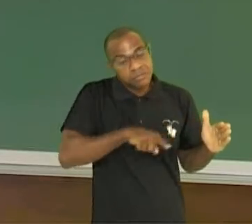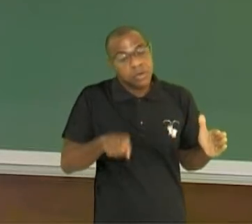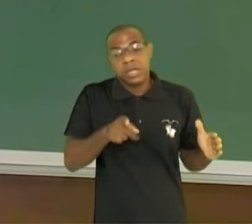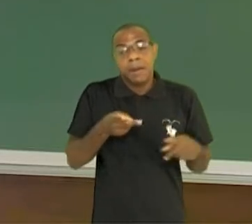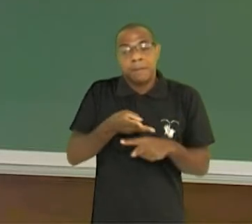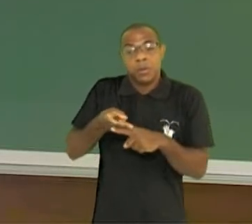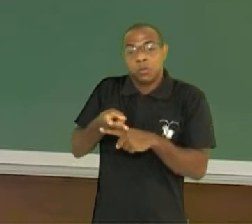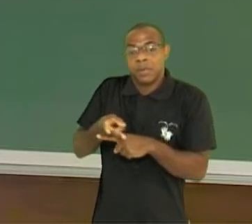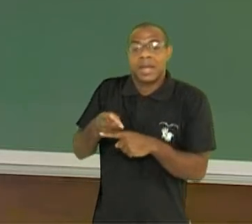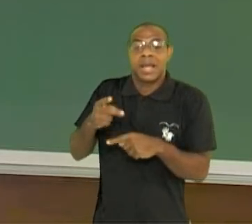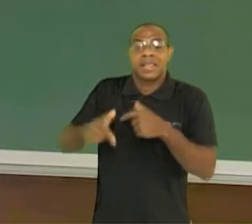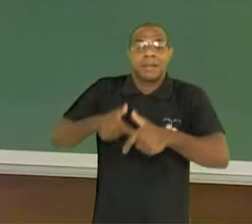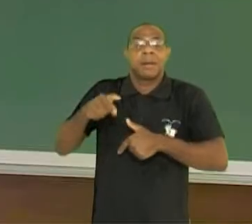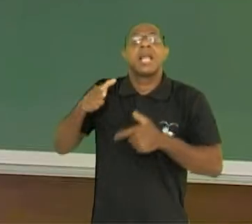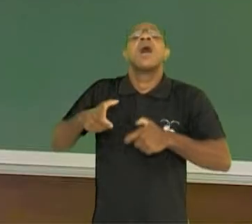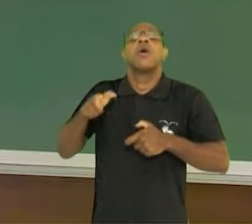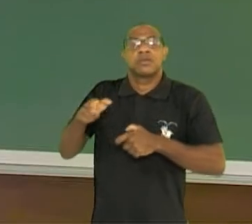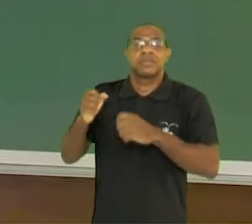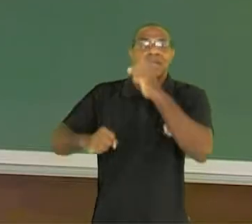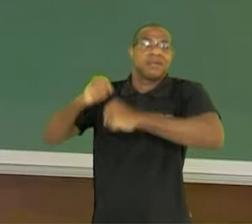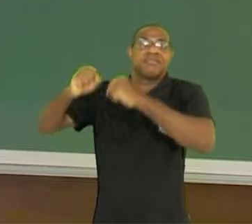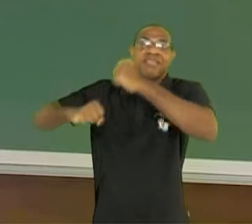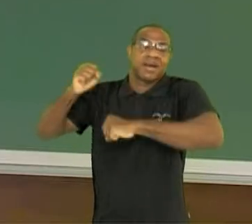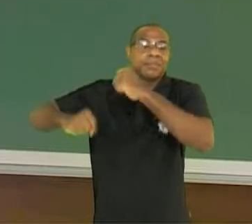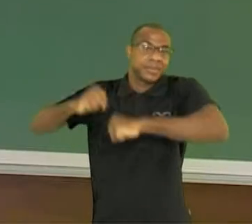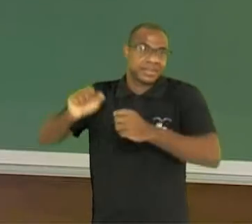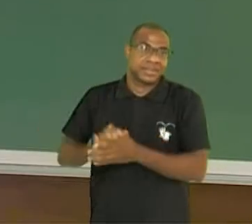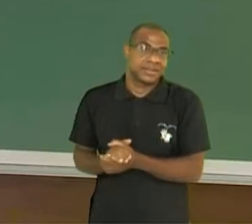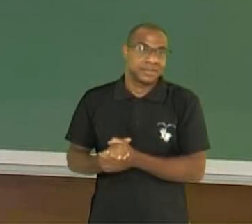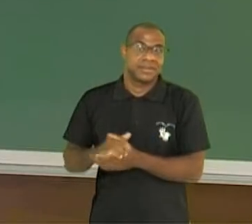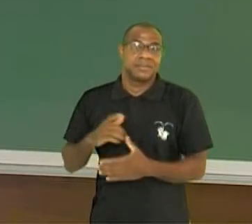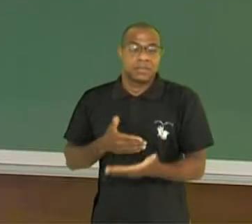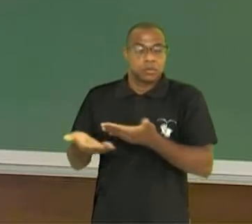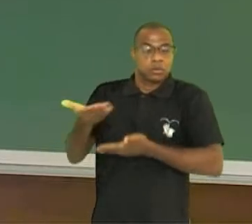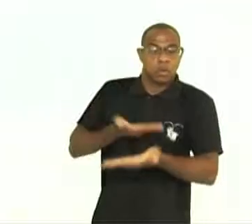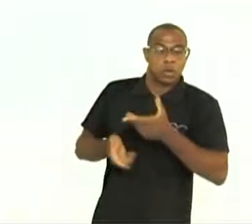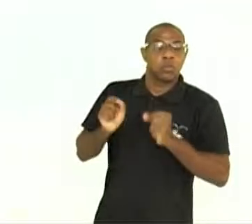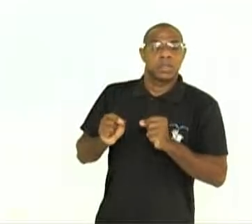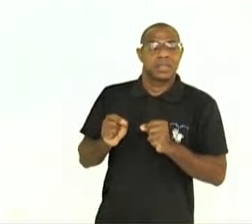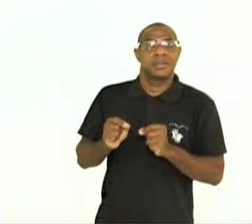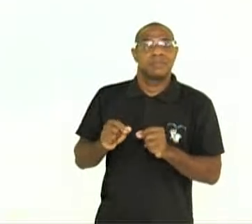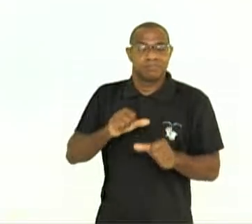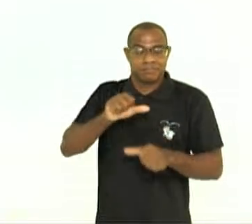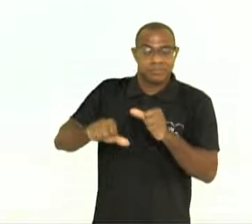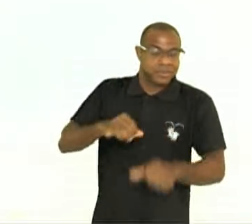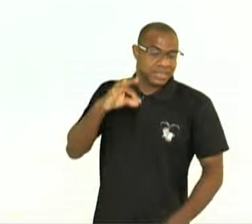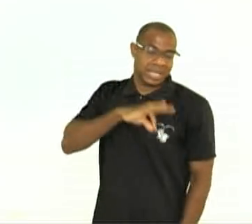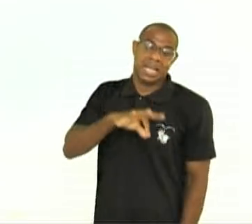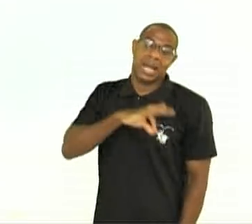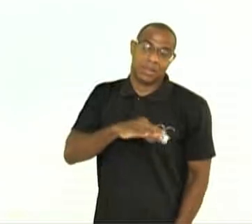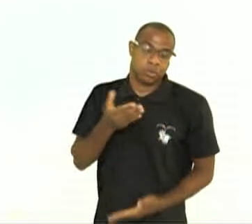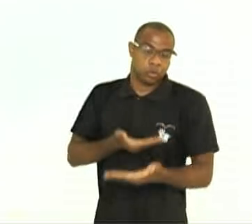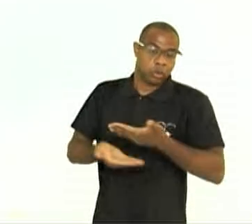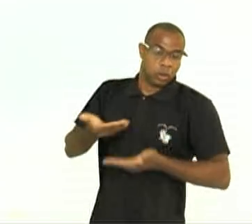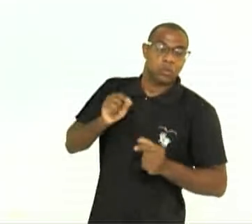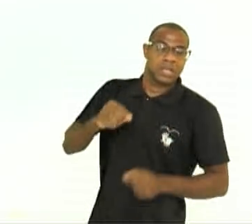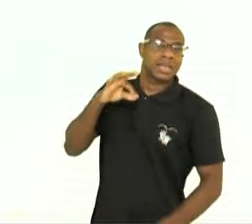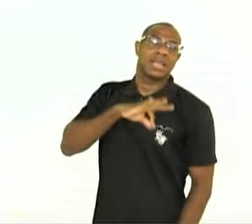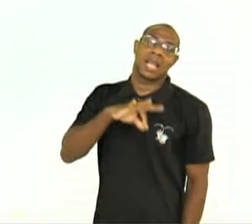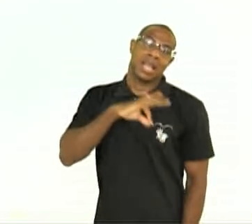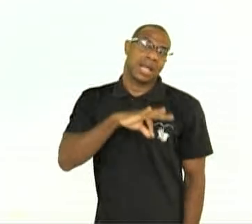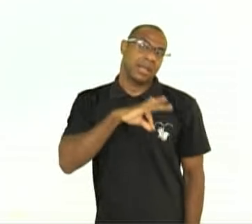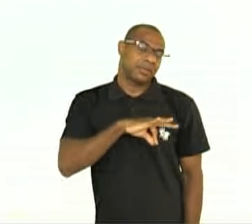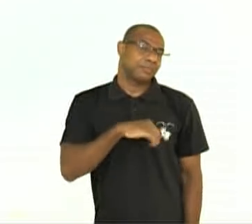passaram a trabalhar em fábricas para um patrão em troca de um salário sempre. E essas pessoas normalmente estavam